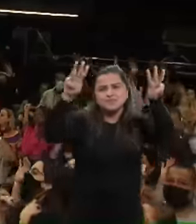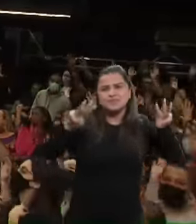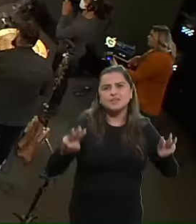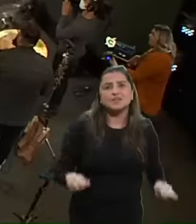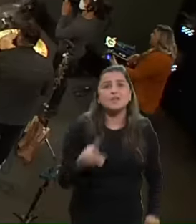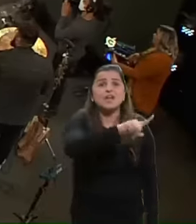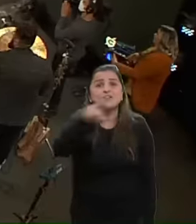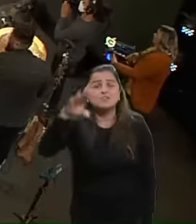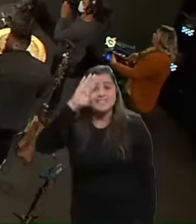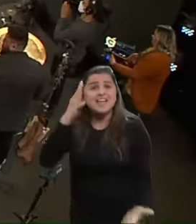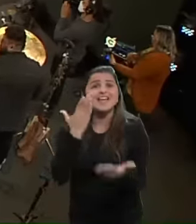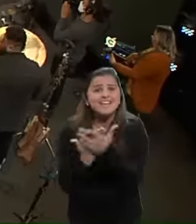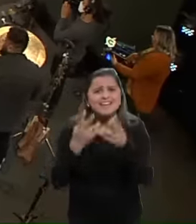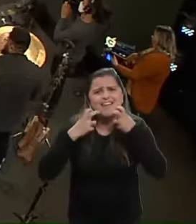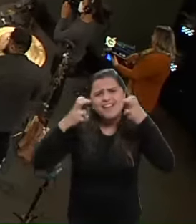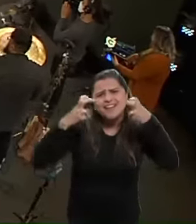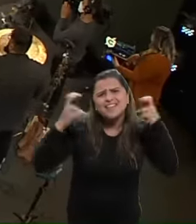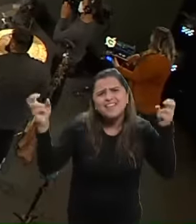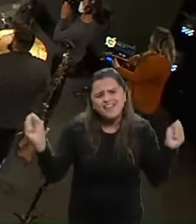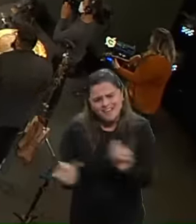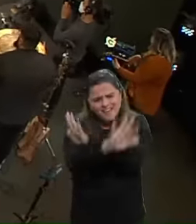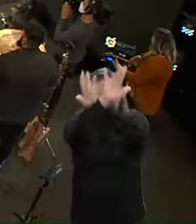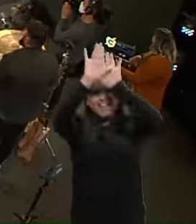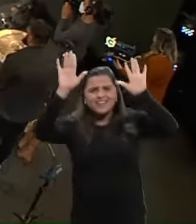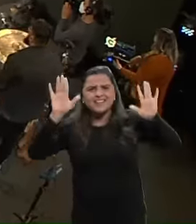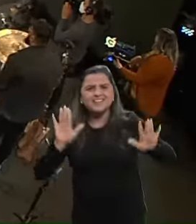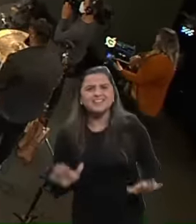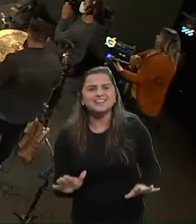¿Quién cree da un grito de gloria?